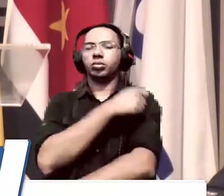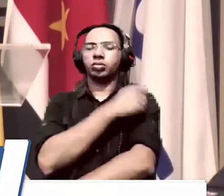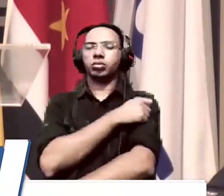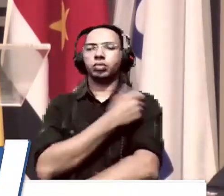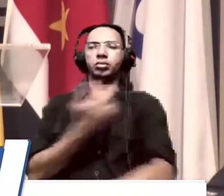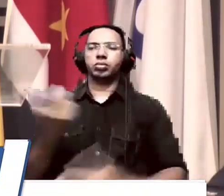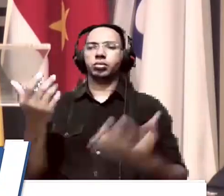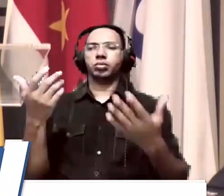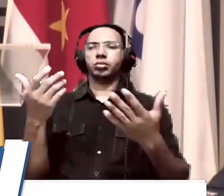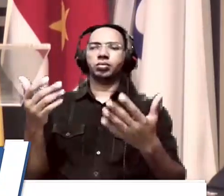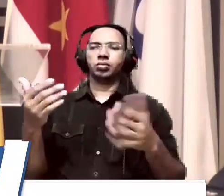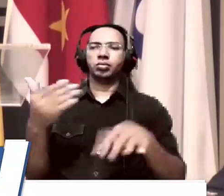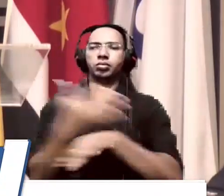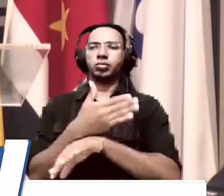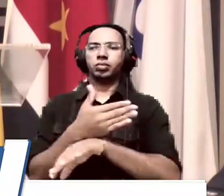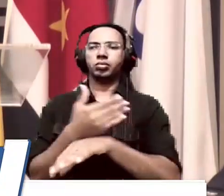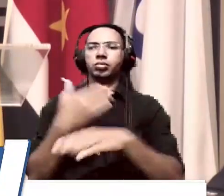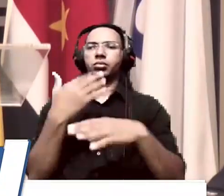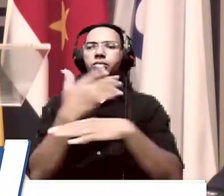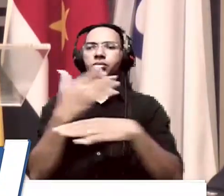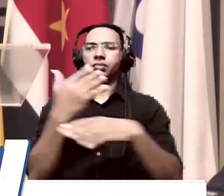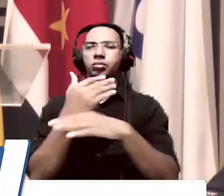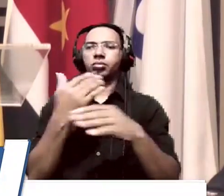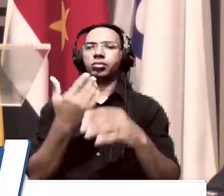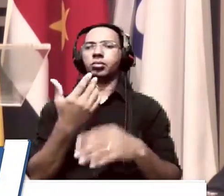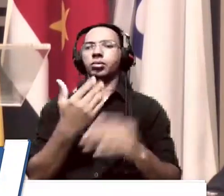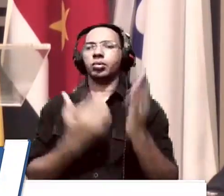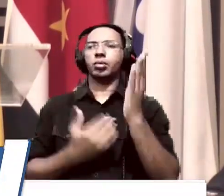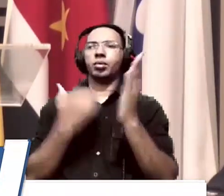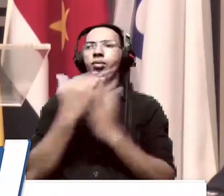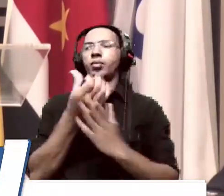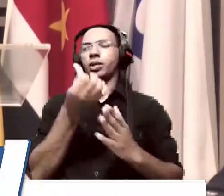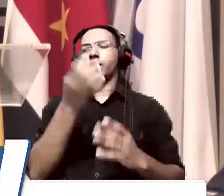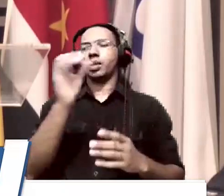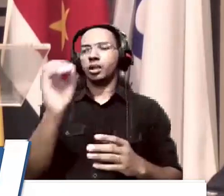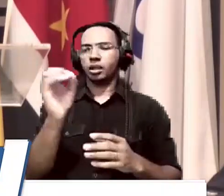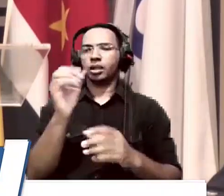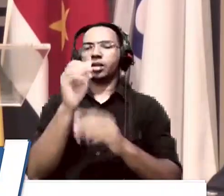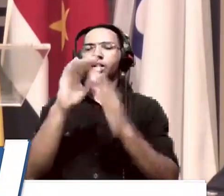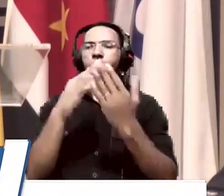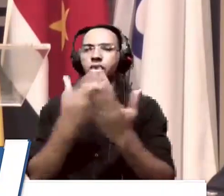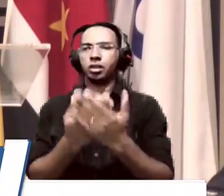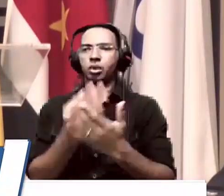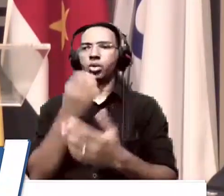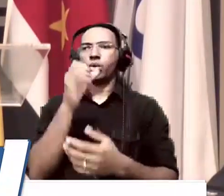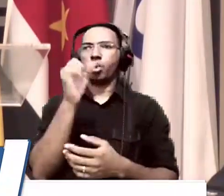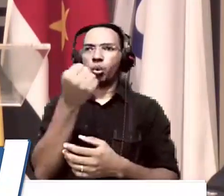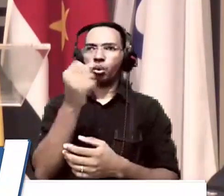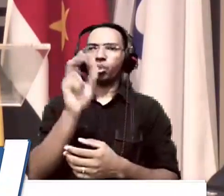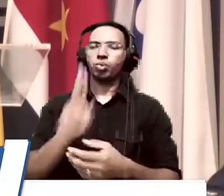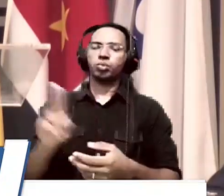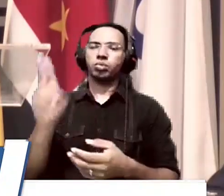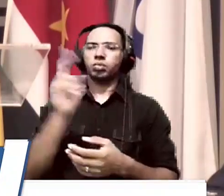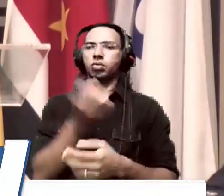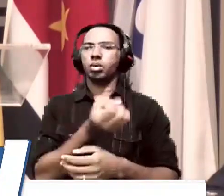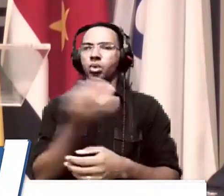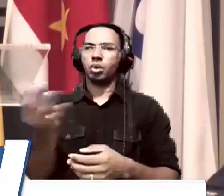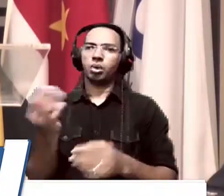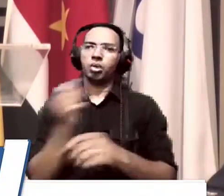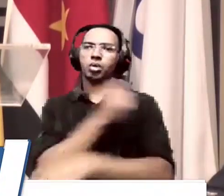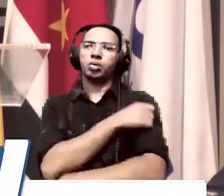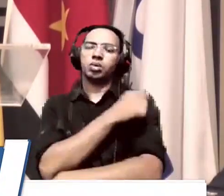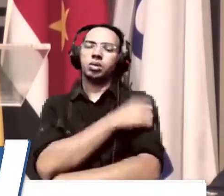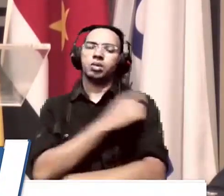acessa a cidade de Franca. São mais de 60 escolas, são mais de 8 universidades. A quantidade de estudantes que tem nessa